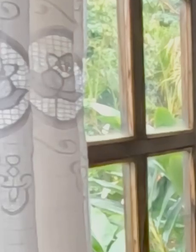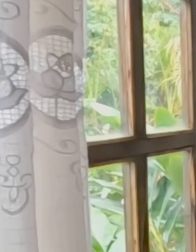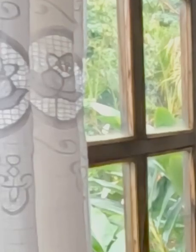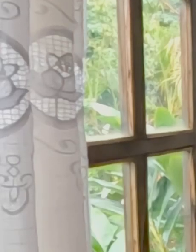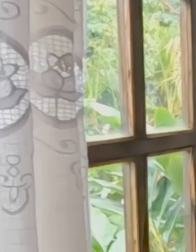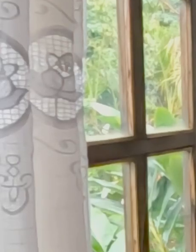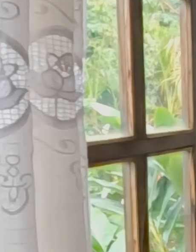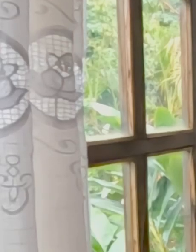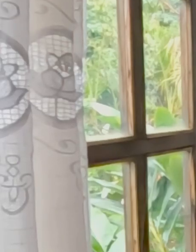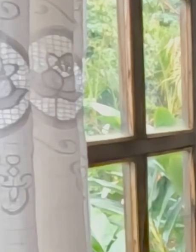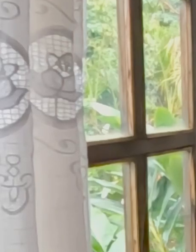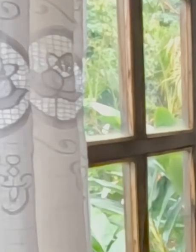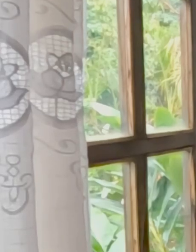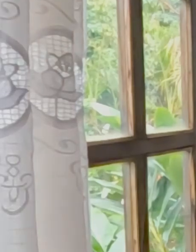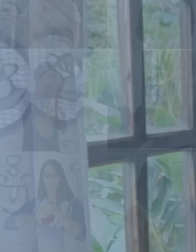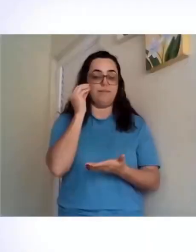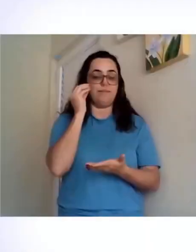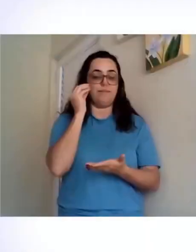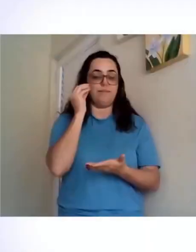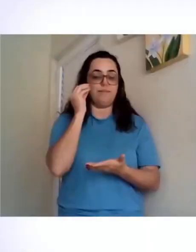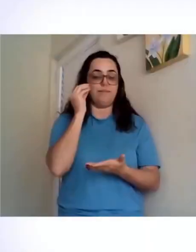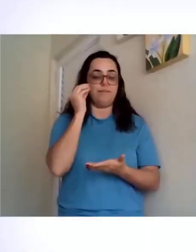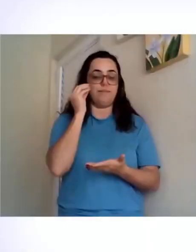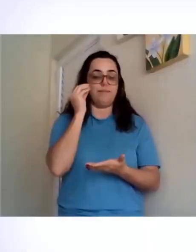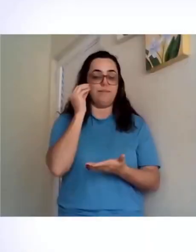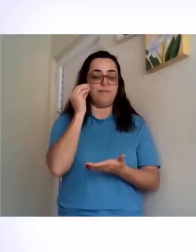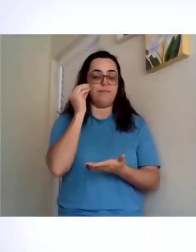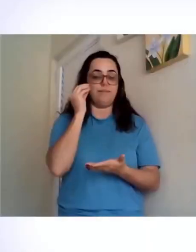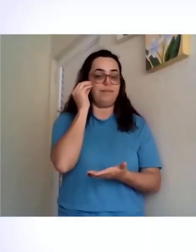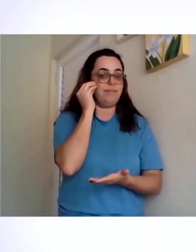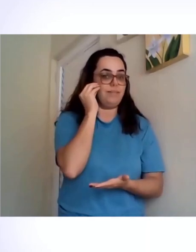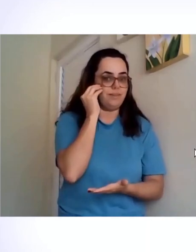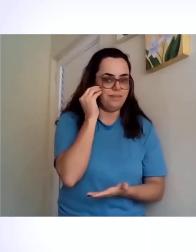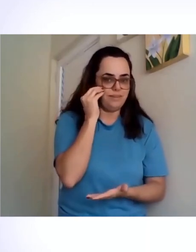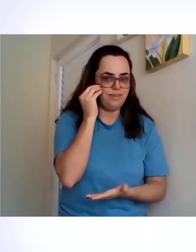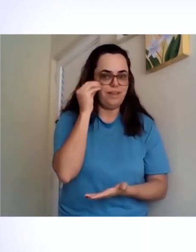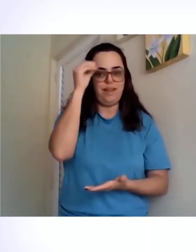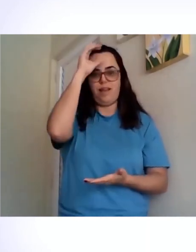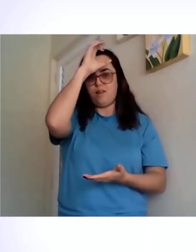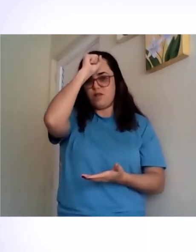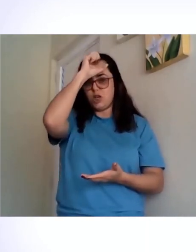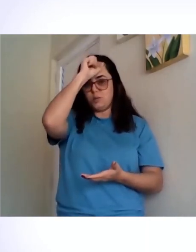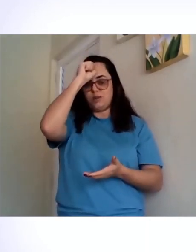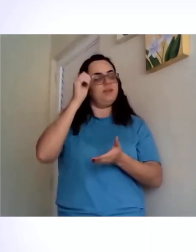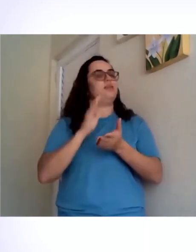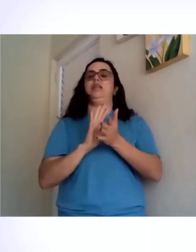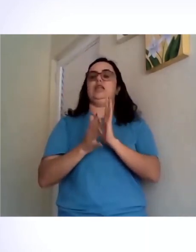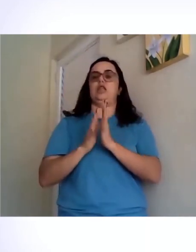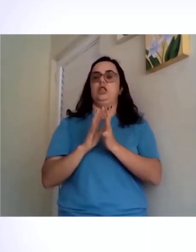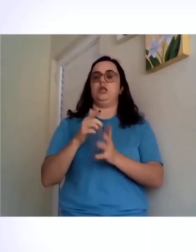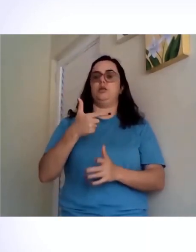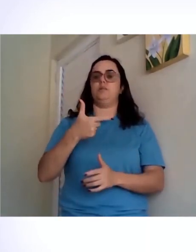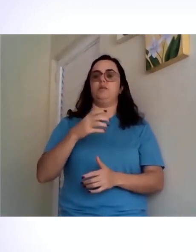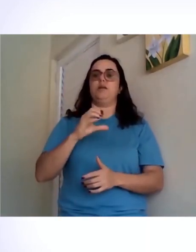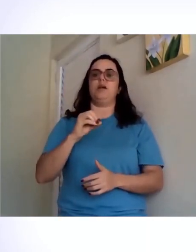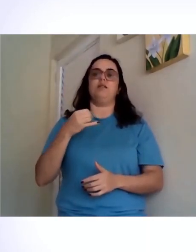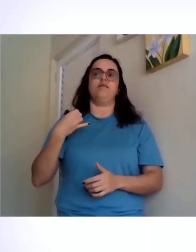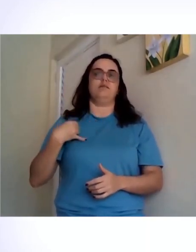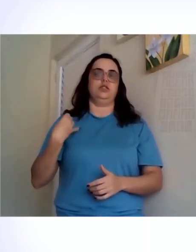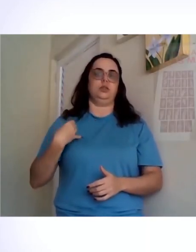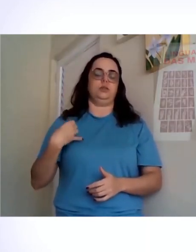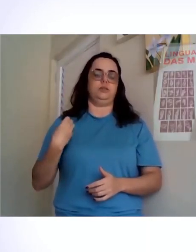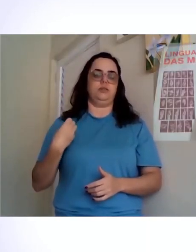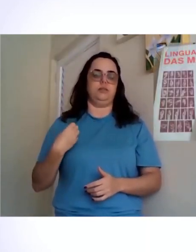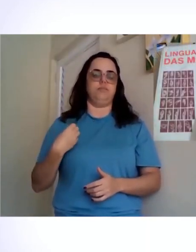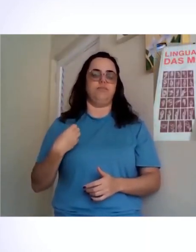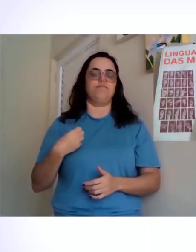você tem aquele sonho ali para você poder realizar, mas no final das contas, você não se sente preparado